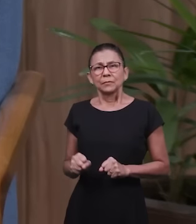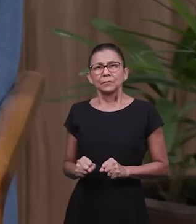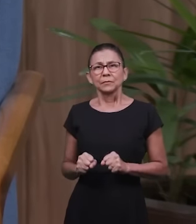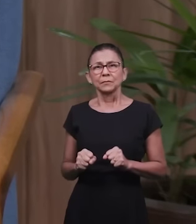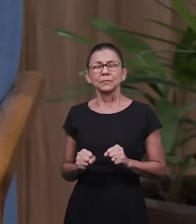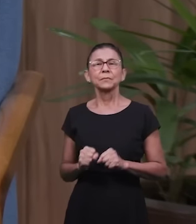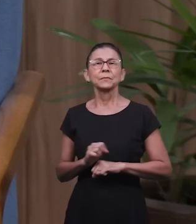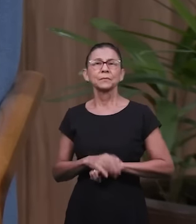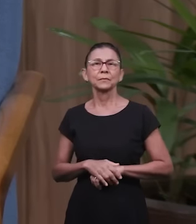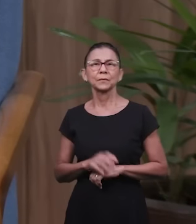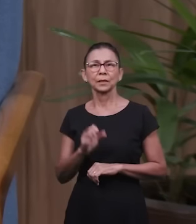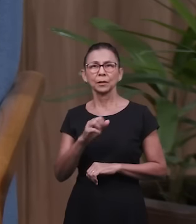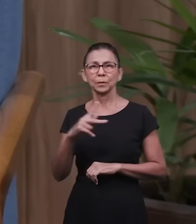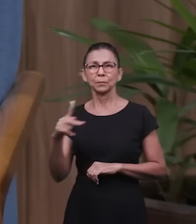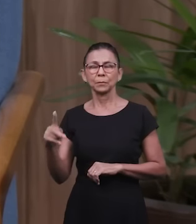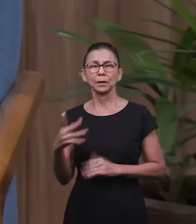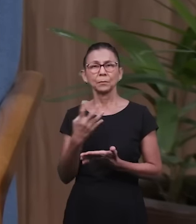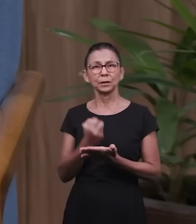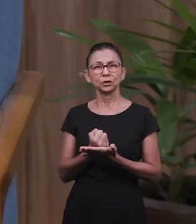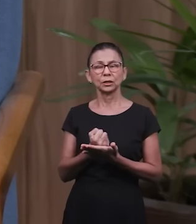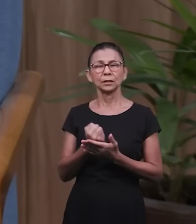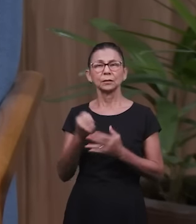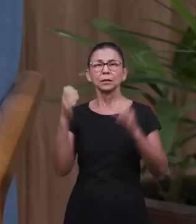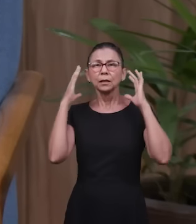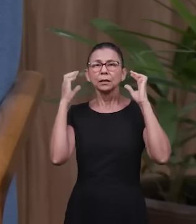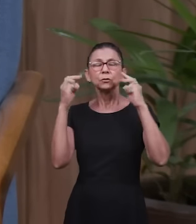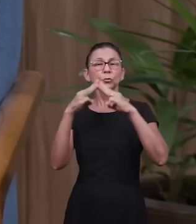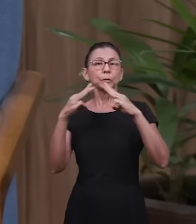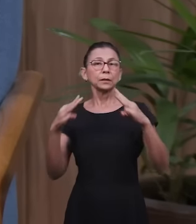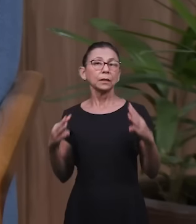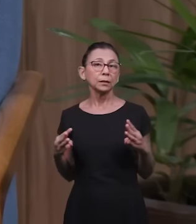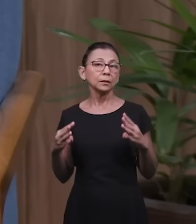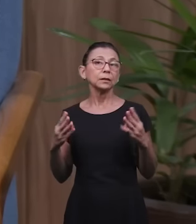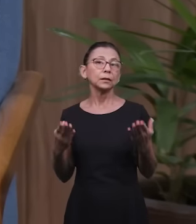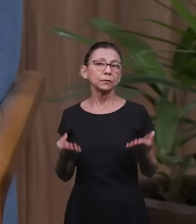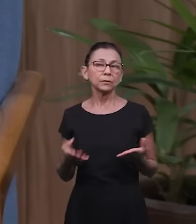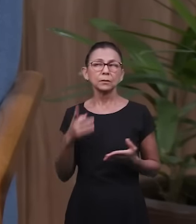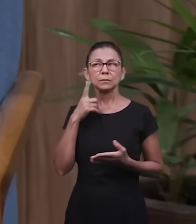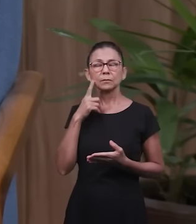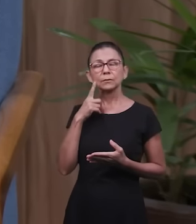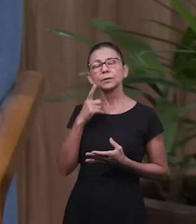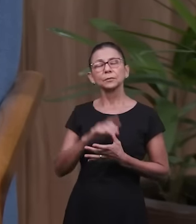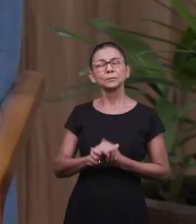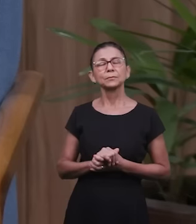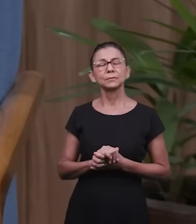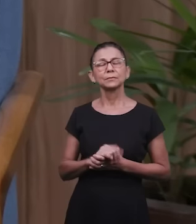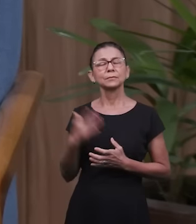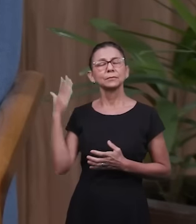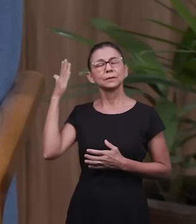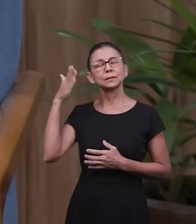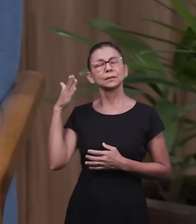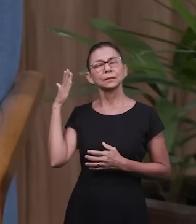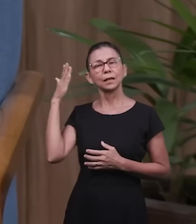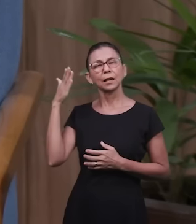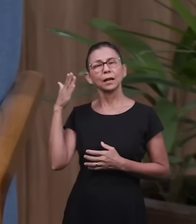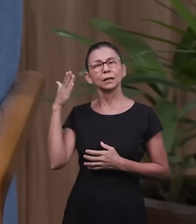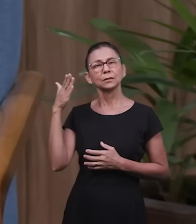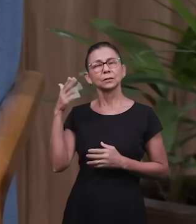também pode baixar os aplicativos da Igreja Cristã Maranata e da Rádio Manaim. E lá na Rádio Manaim você ouve louvores e mensagens bíblicas